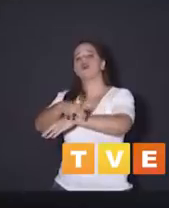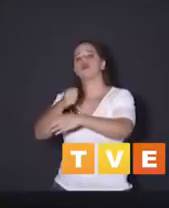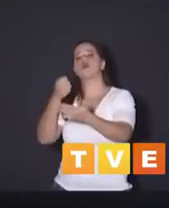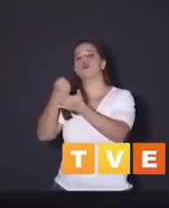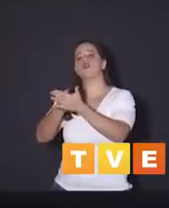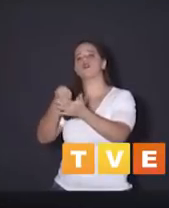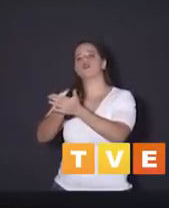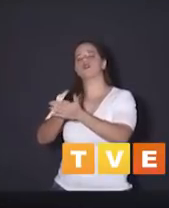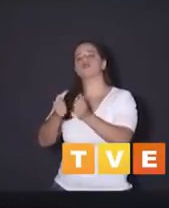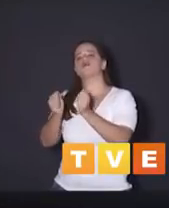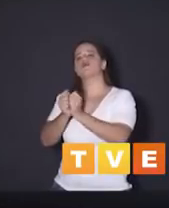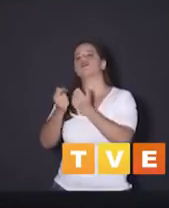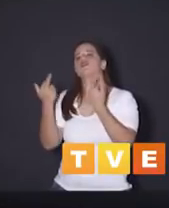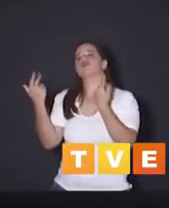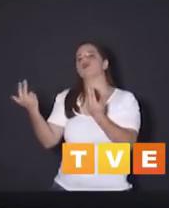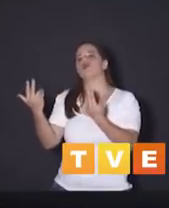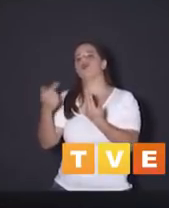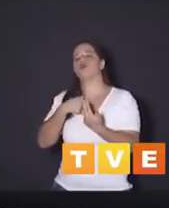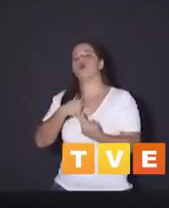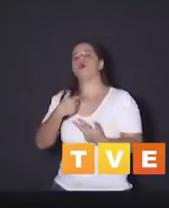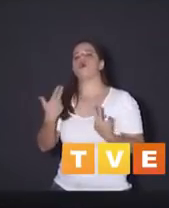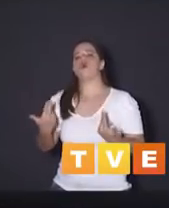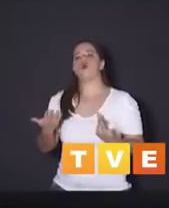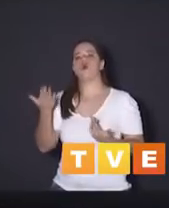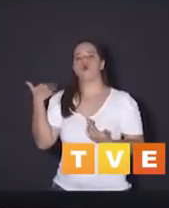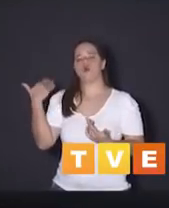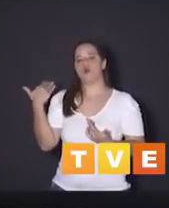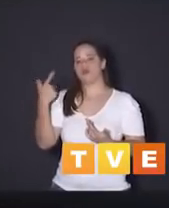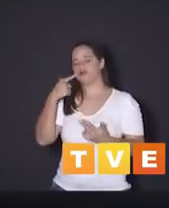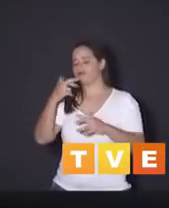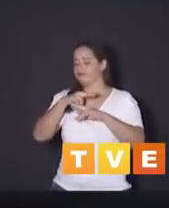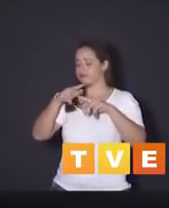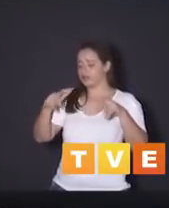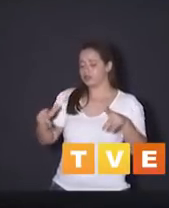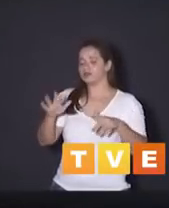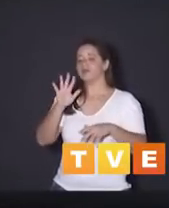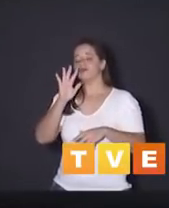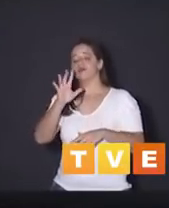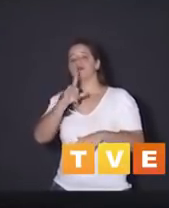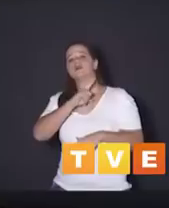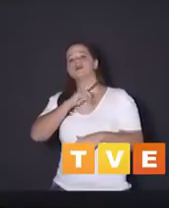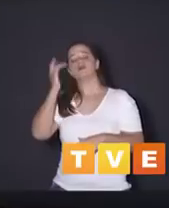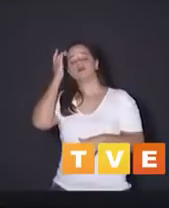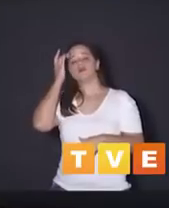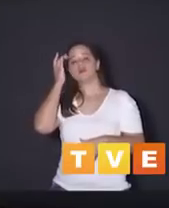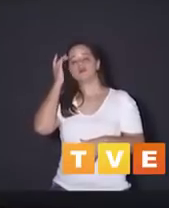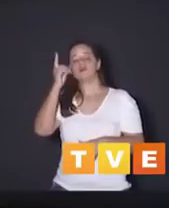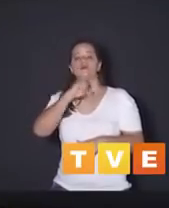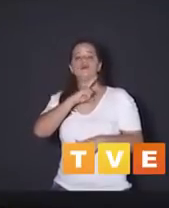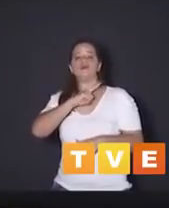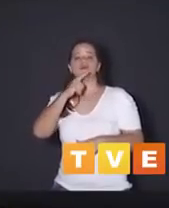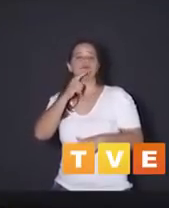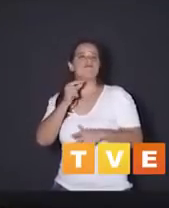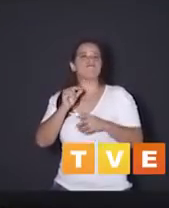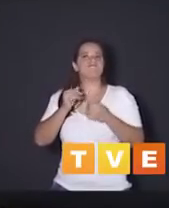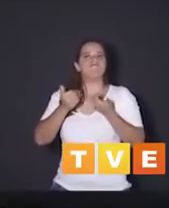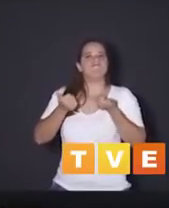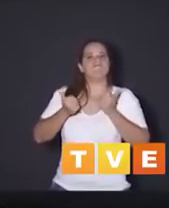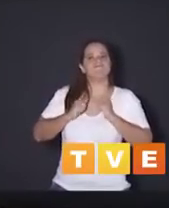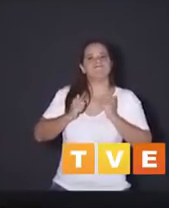a minha geração foi por razões também as mais variadas mas eu acho que tem uma certa acomodação